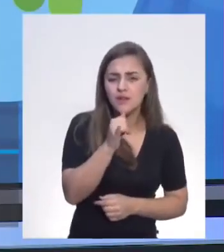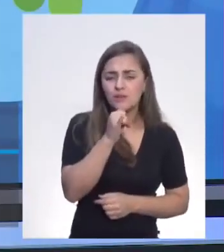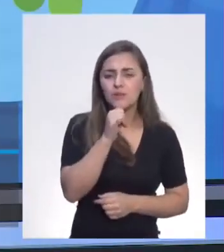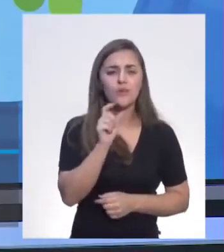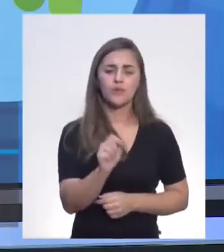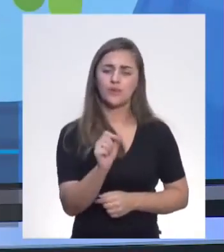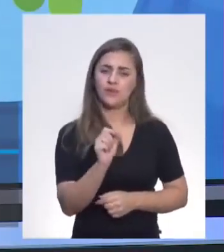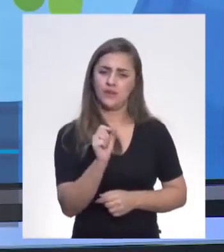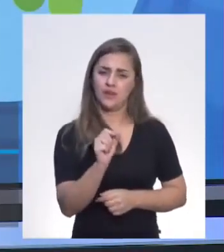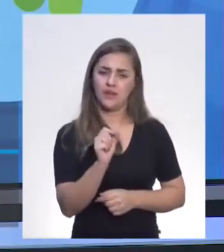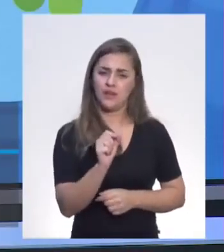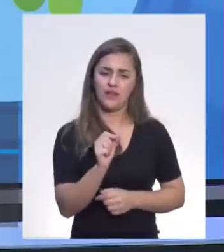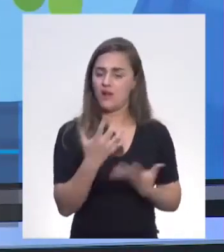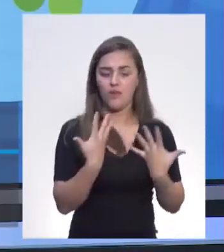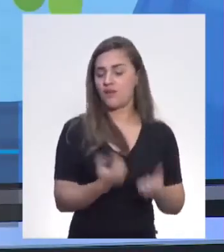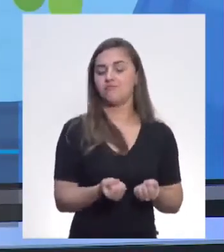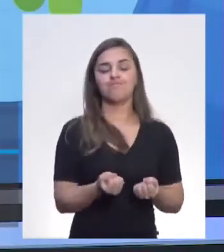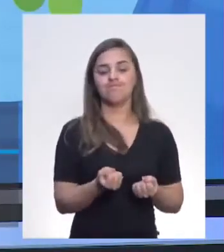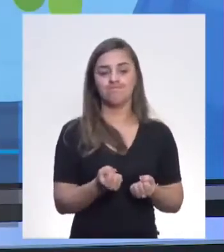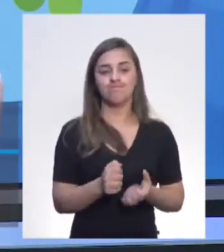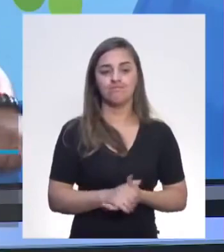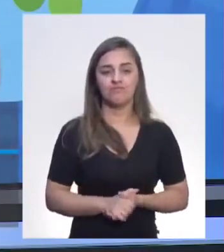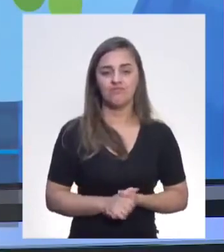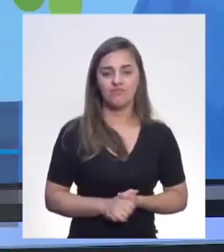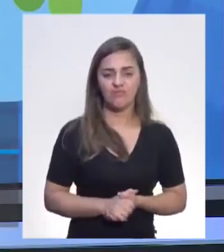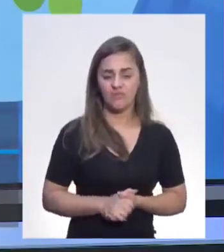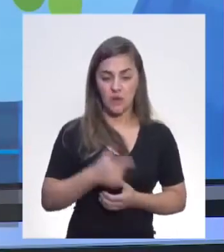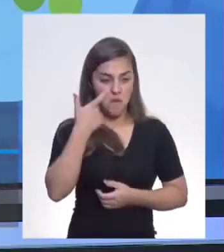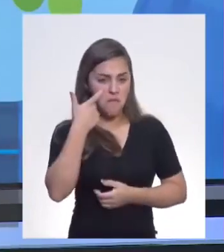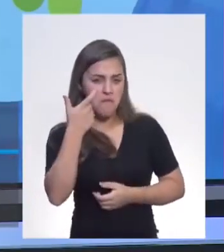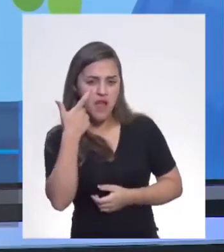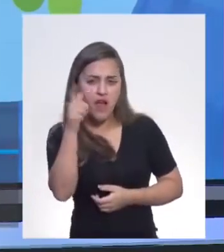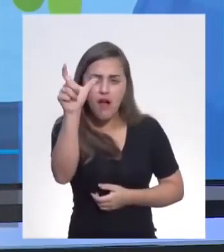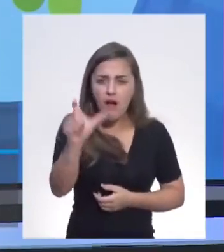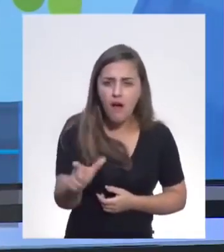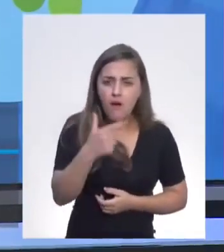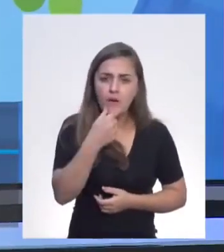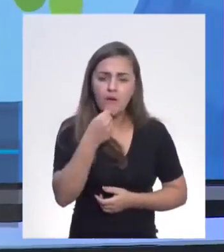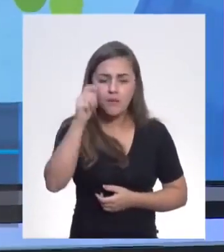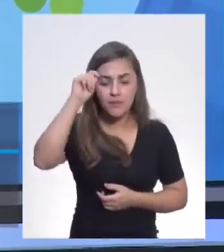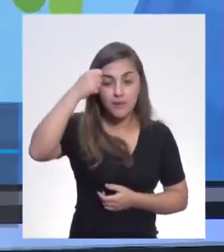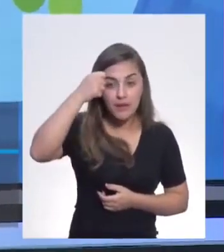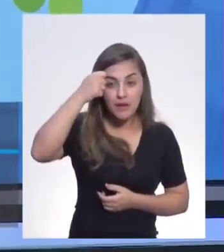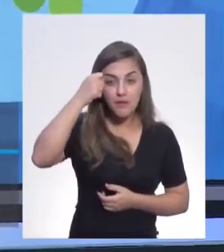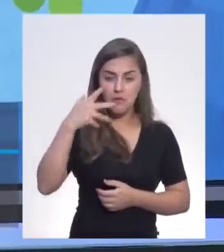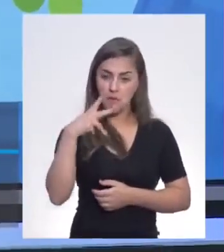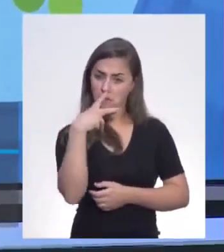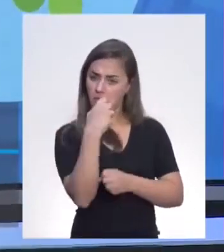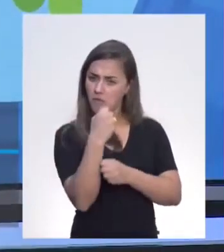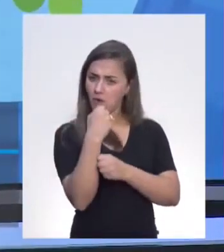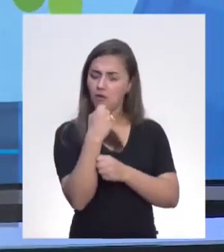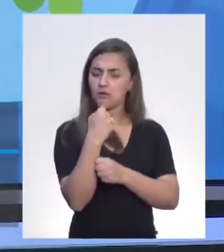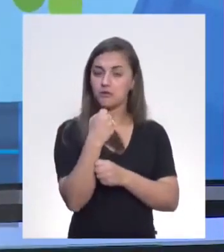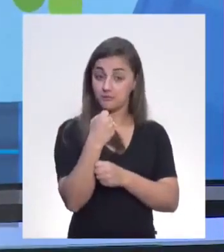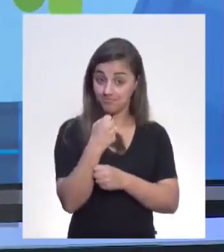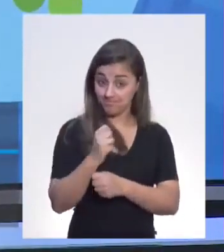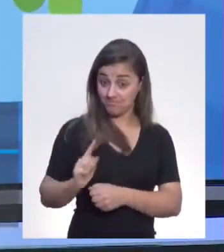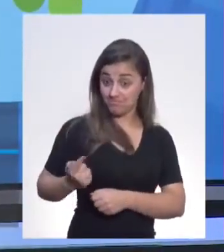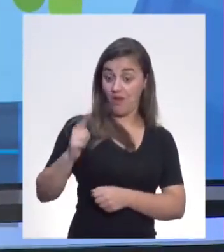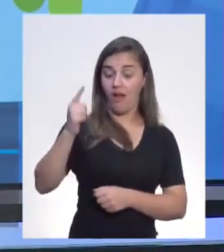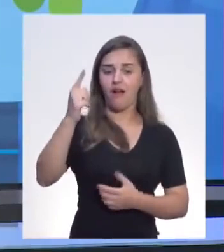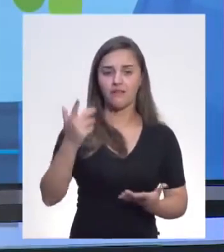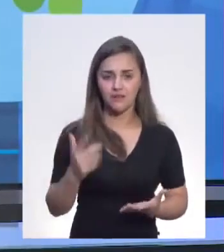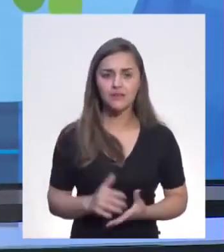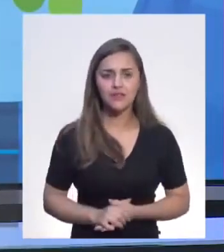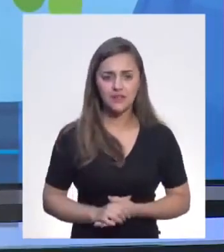não é aceito, né? Existe aquele negócio, não, é aquele negão gigante, fortão. E por causa justamente desses estereótipos que a gente